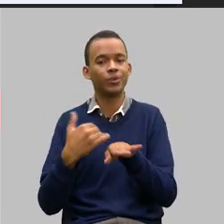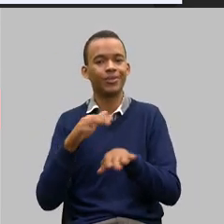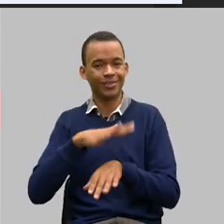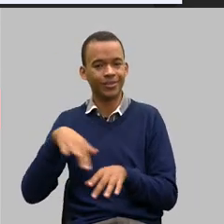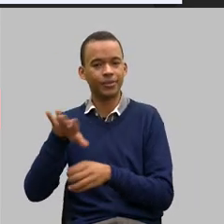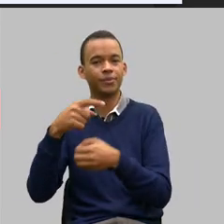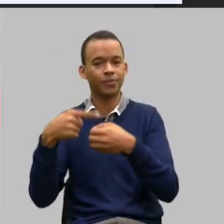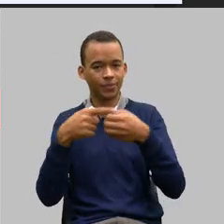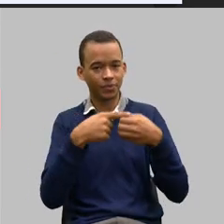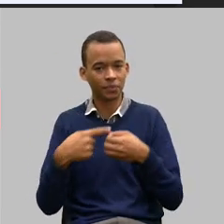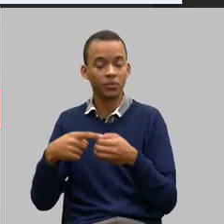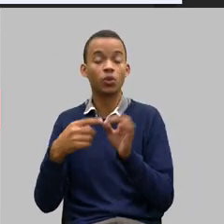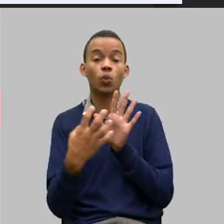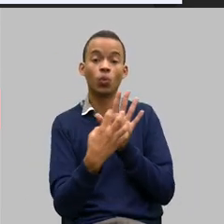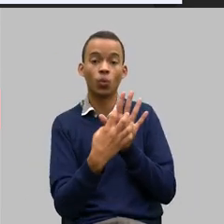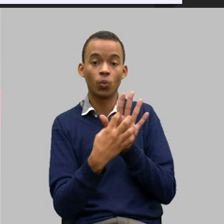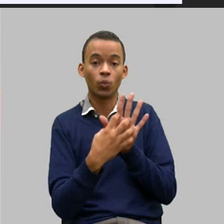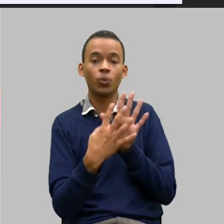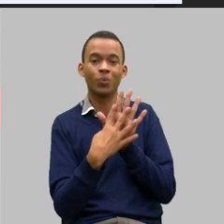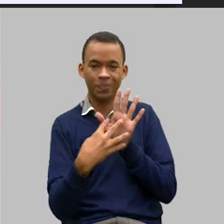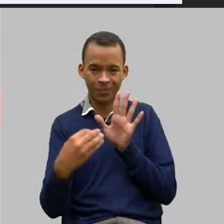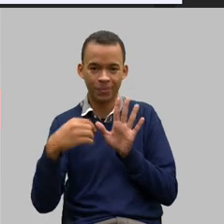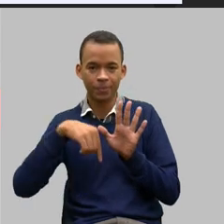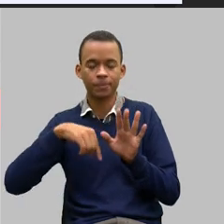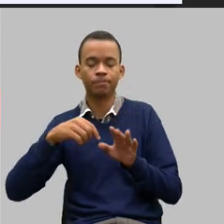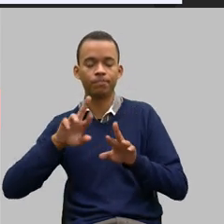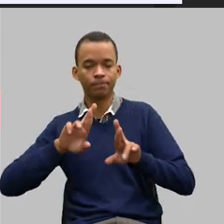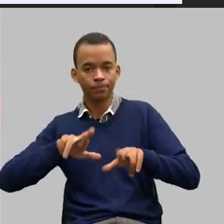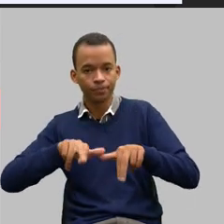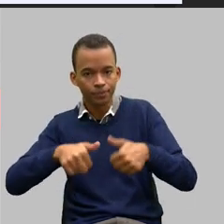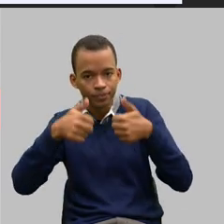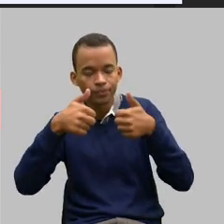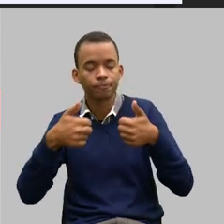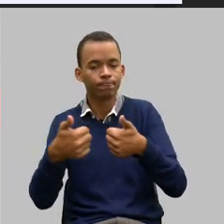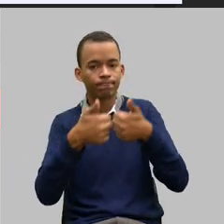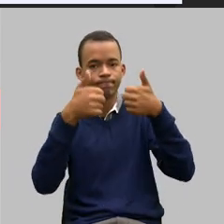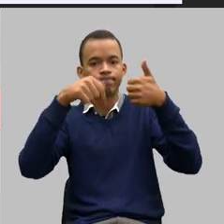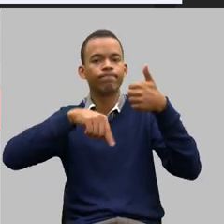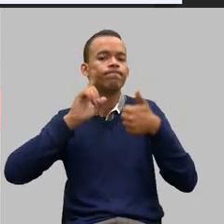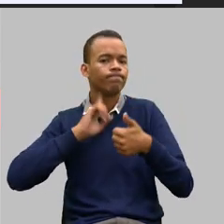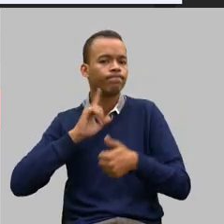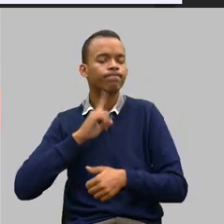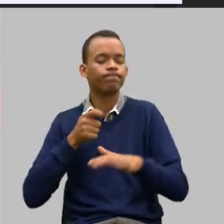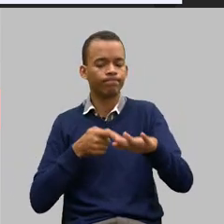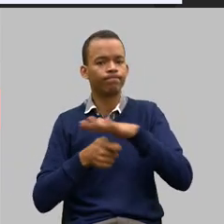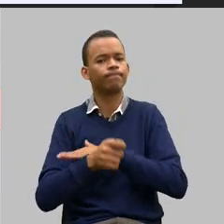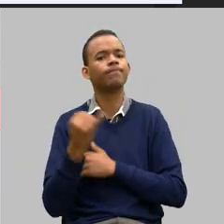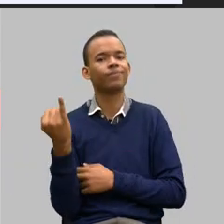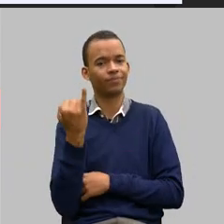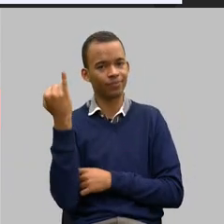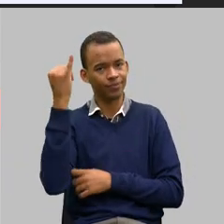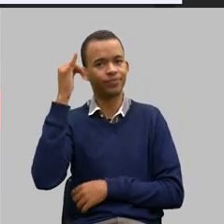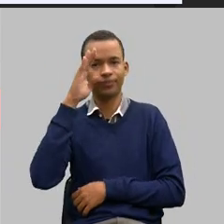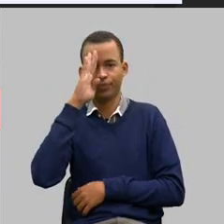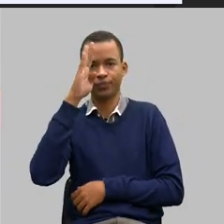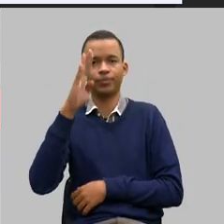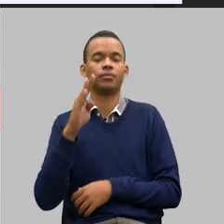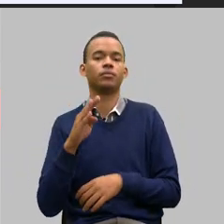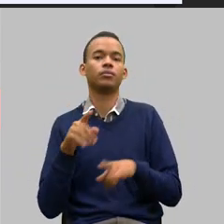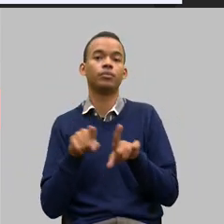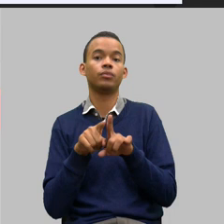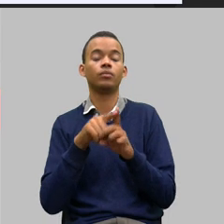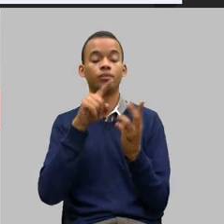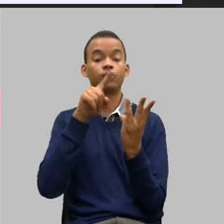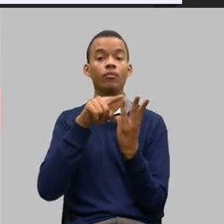esse modelo de renovação trazendo investimento para Minas é fundamental e por fim né o outro eixo de de atuação